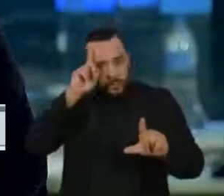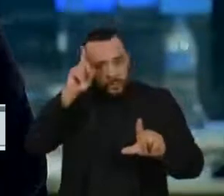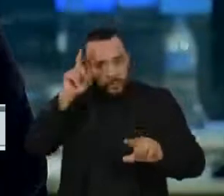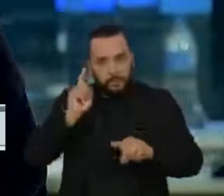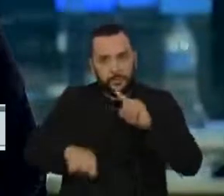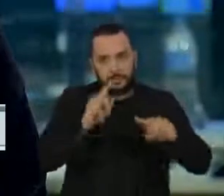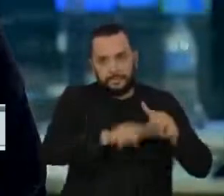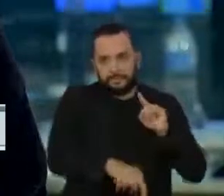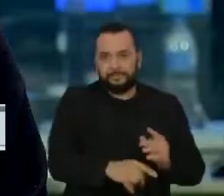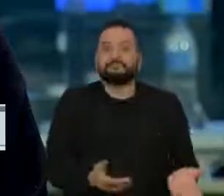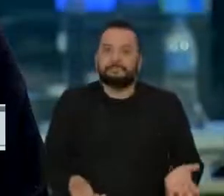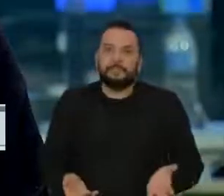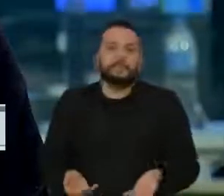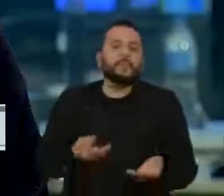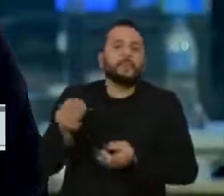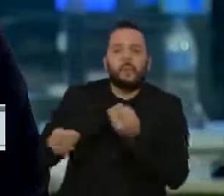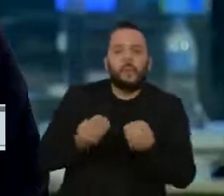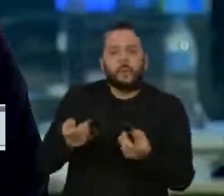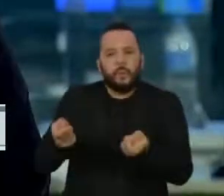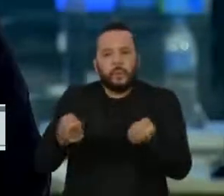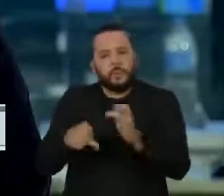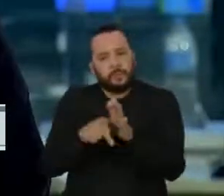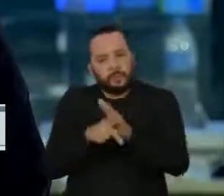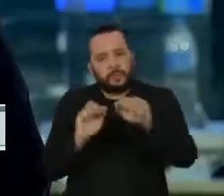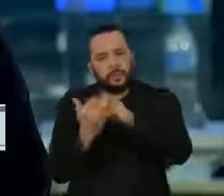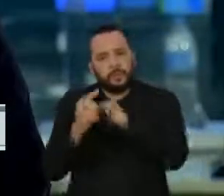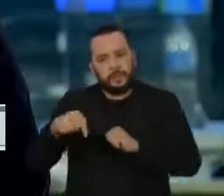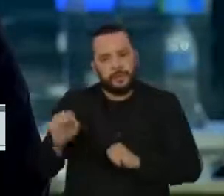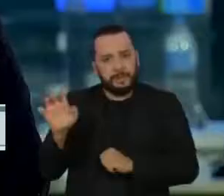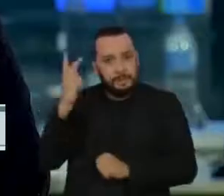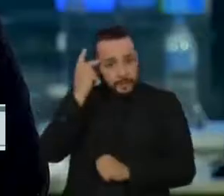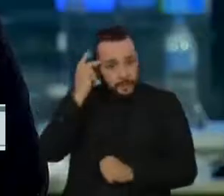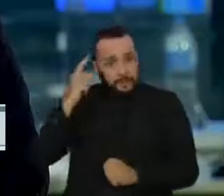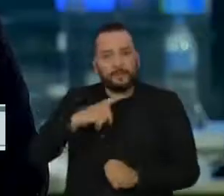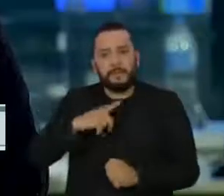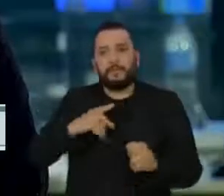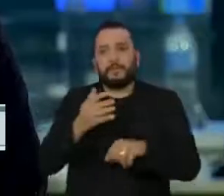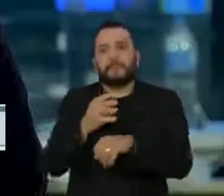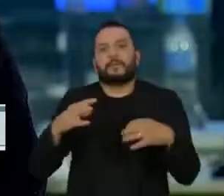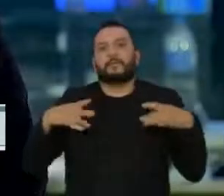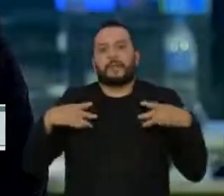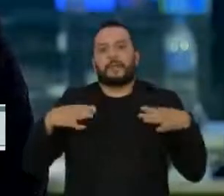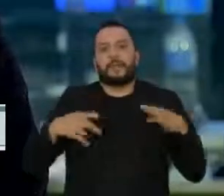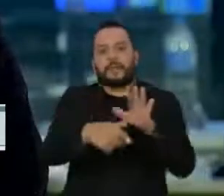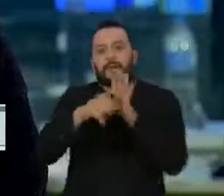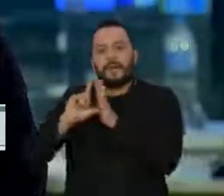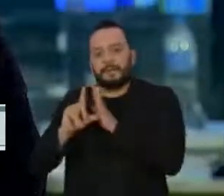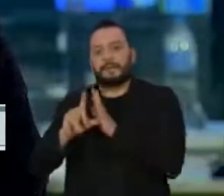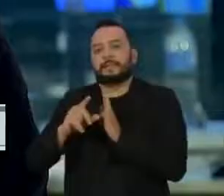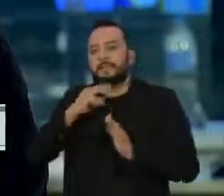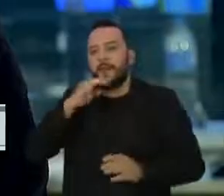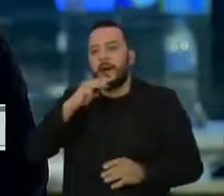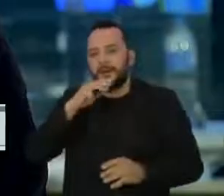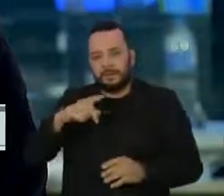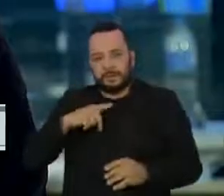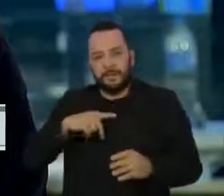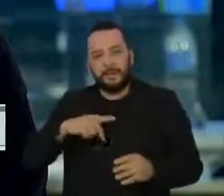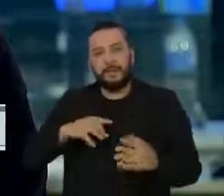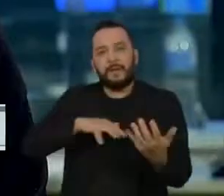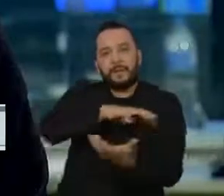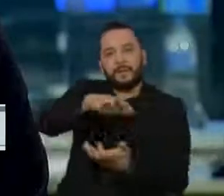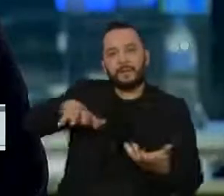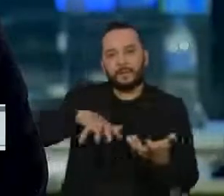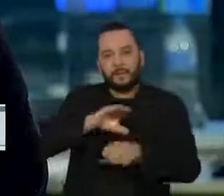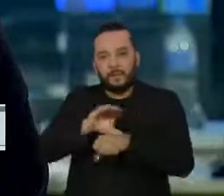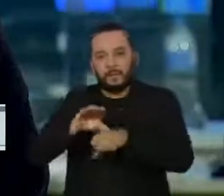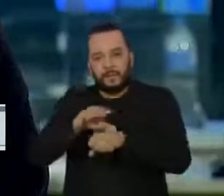Por causa das medidas de contenção da pandemia no estado de São Paulo, vários feriados foram antecipados em março. O feriado da Revolução